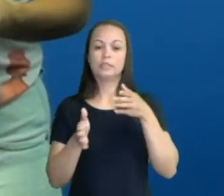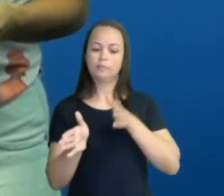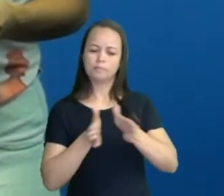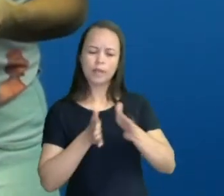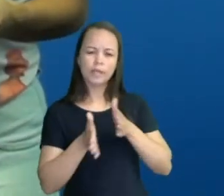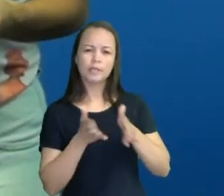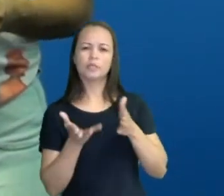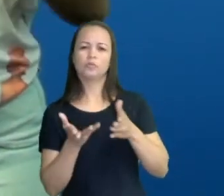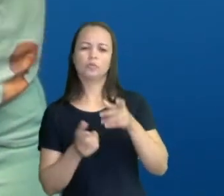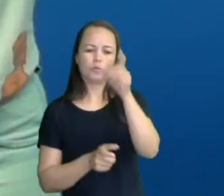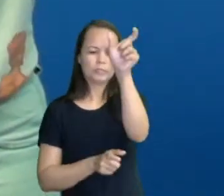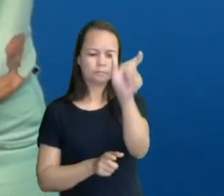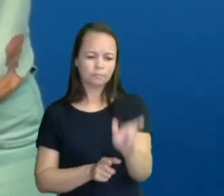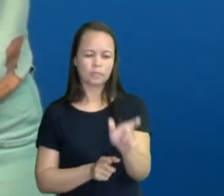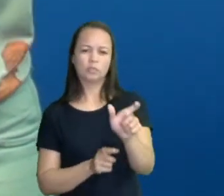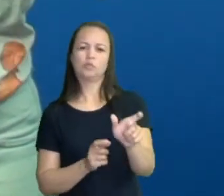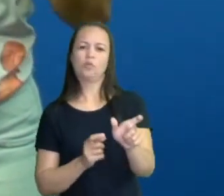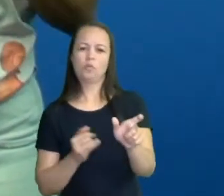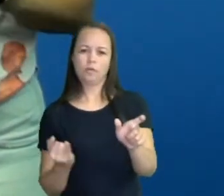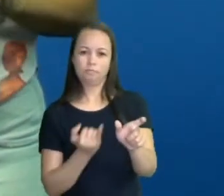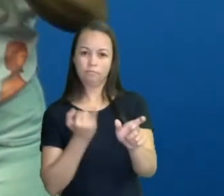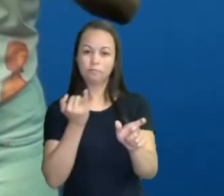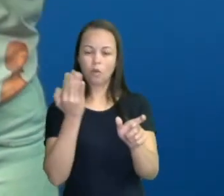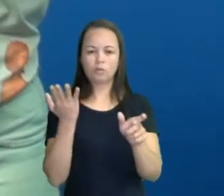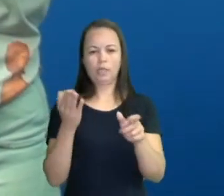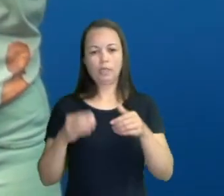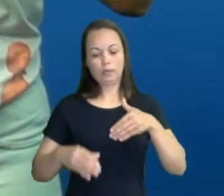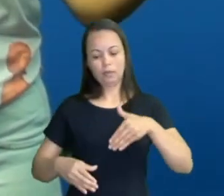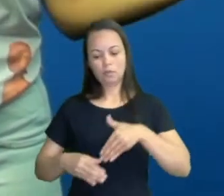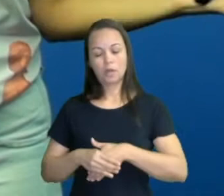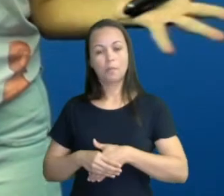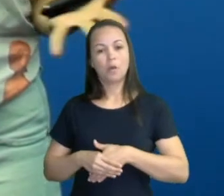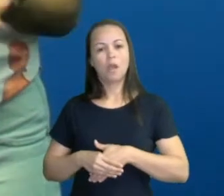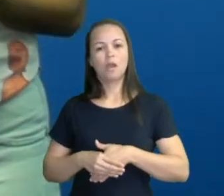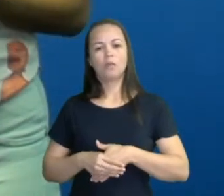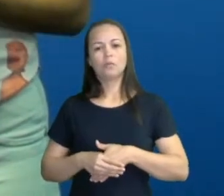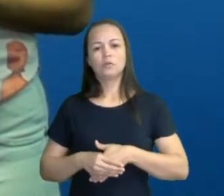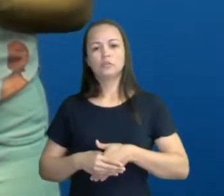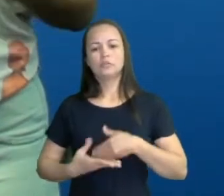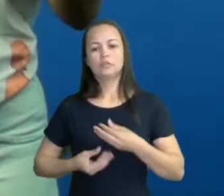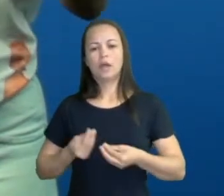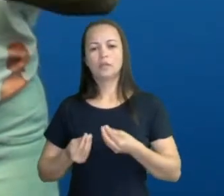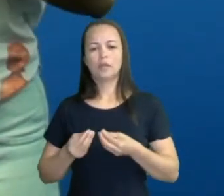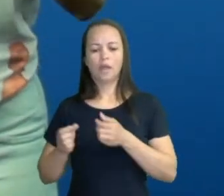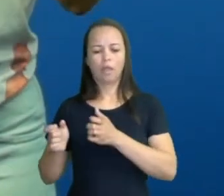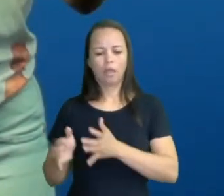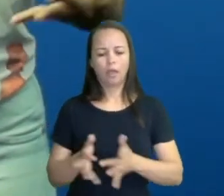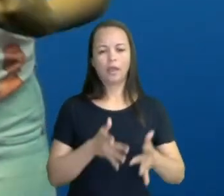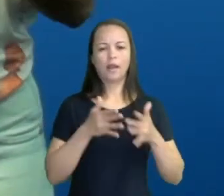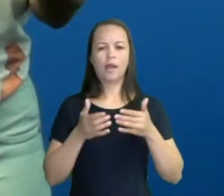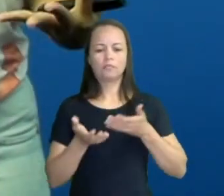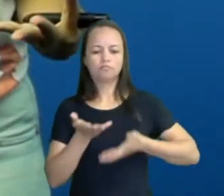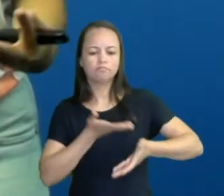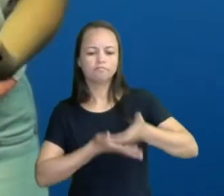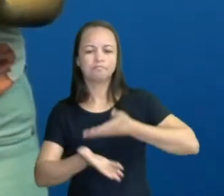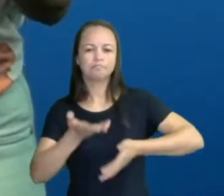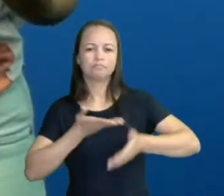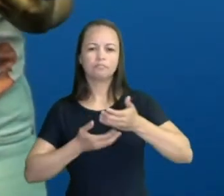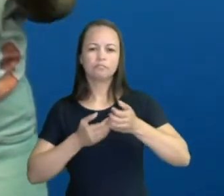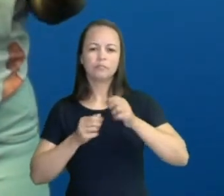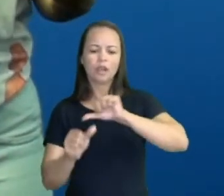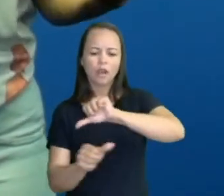personagem específico. Napoleão, ele está diretamente relacionado a muitas mudanças